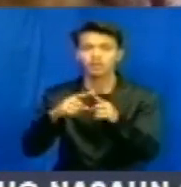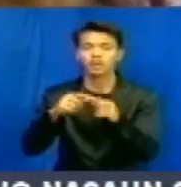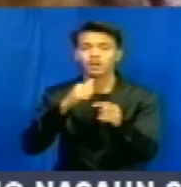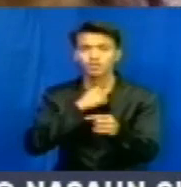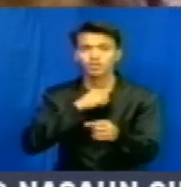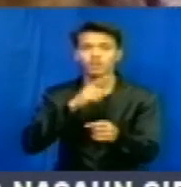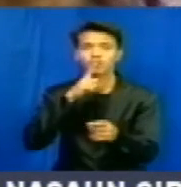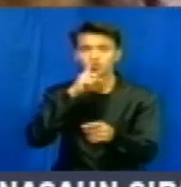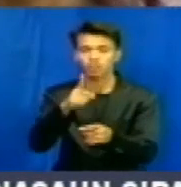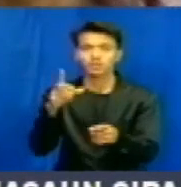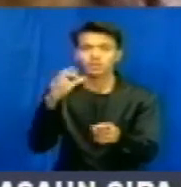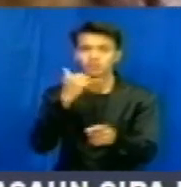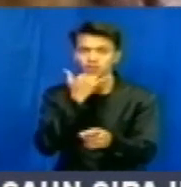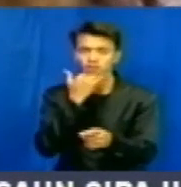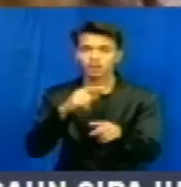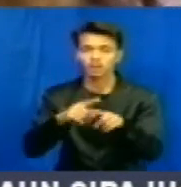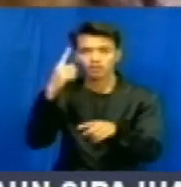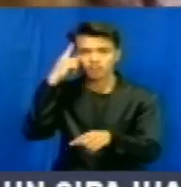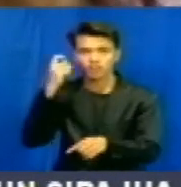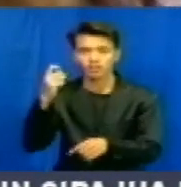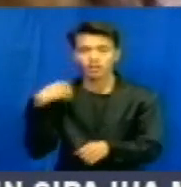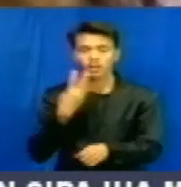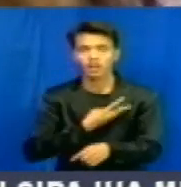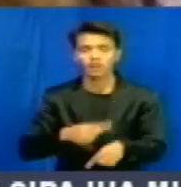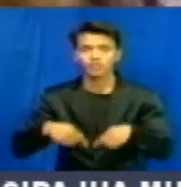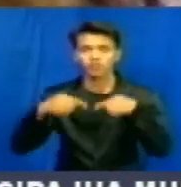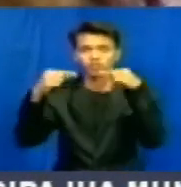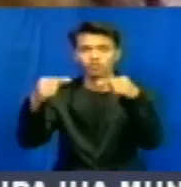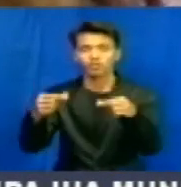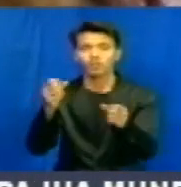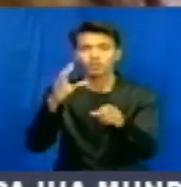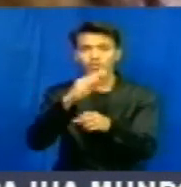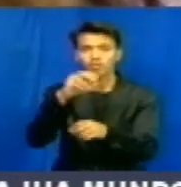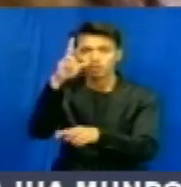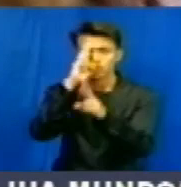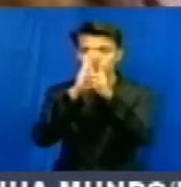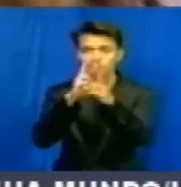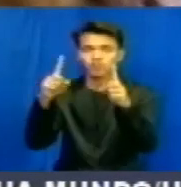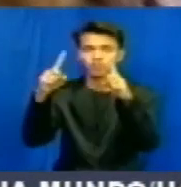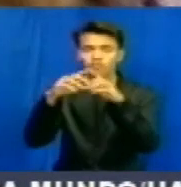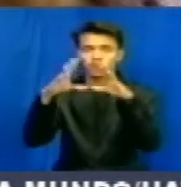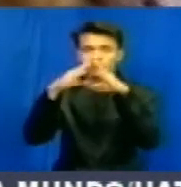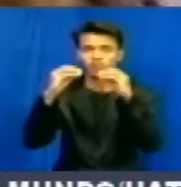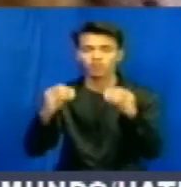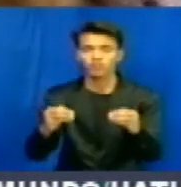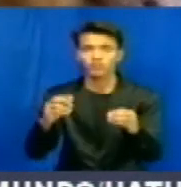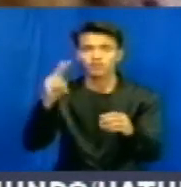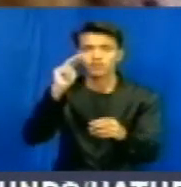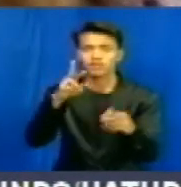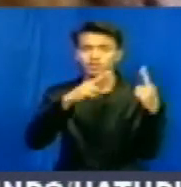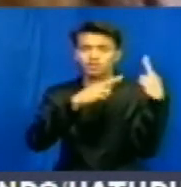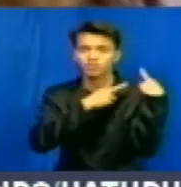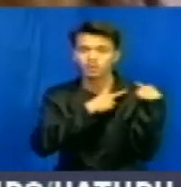Sala. Tangné, mas a minha entrega no Hakruk, ba Santa Seca, Vaticano, minha competência.